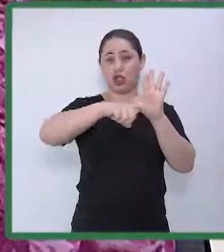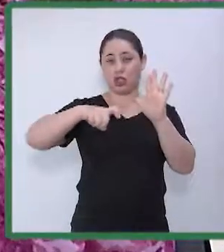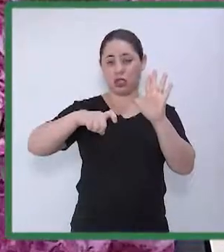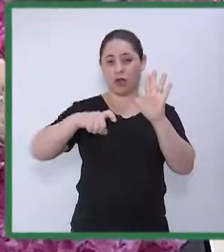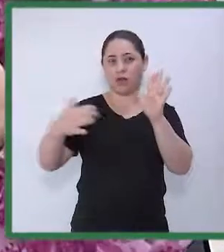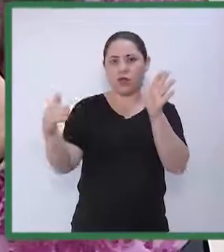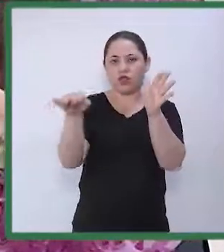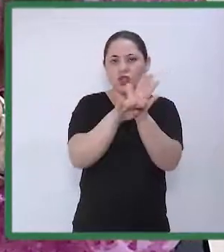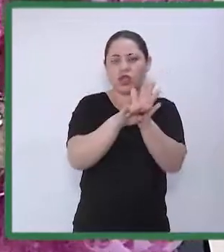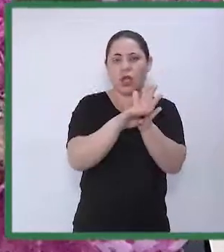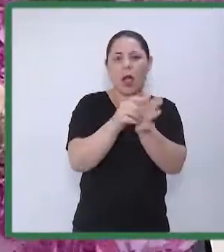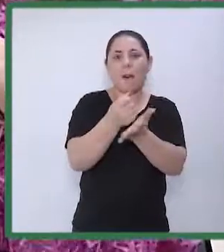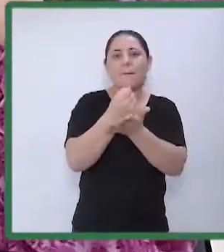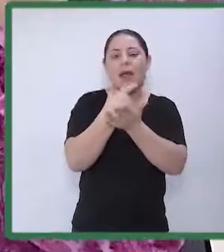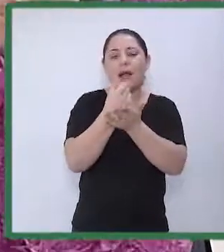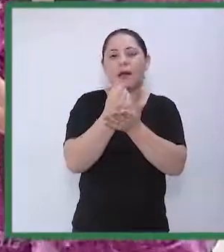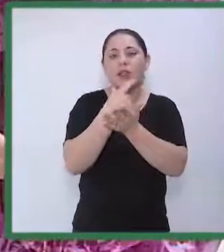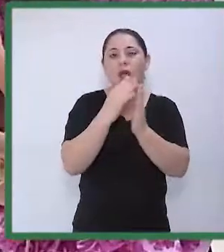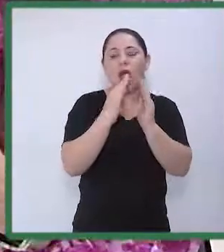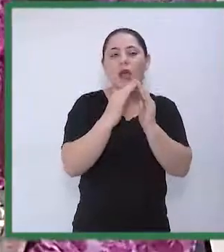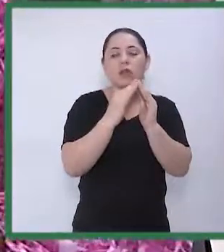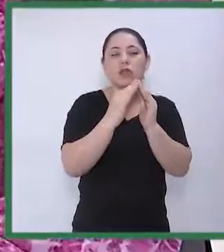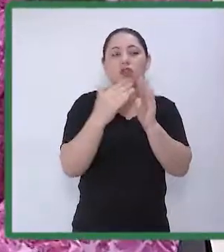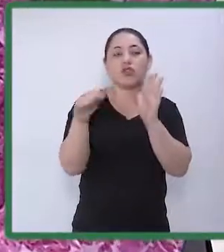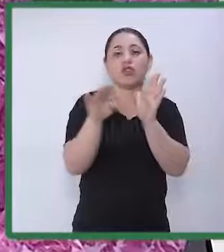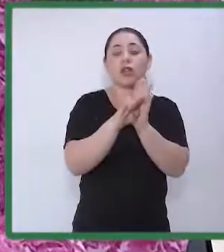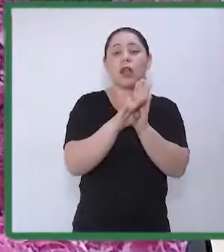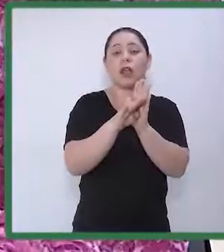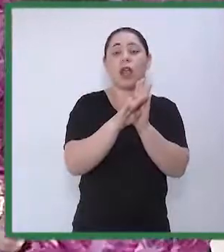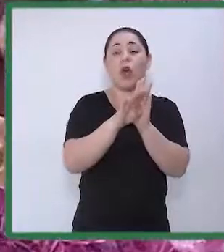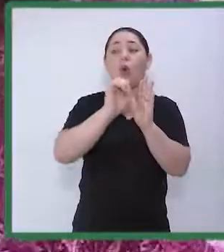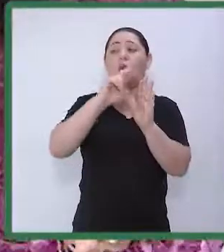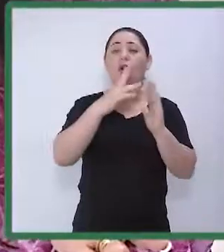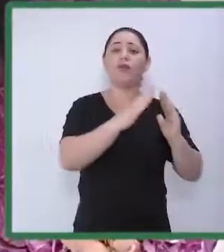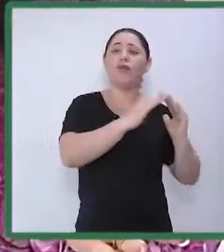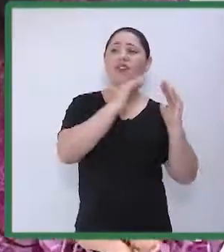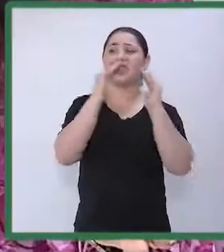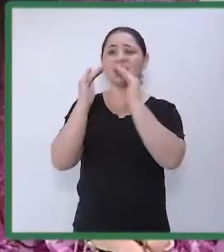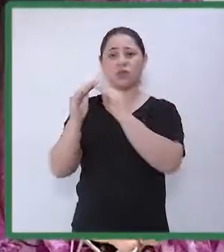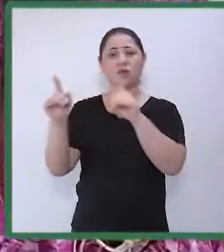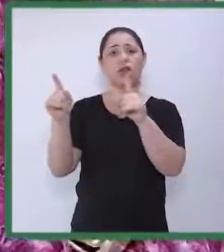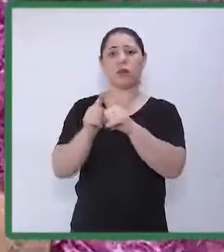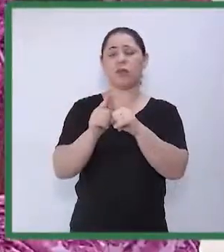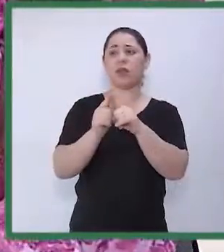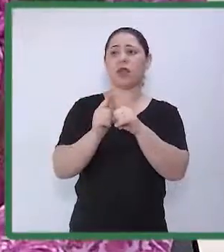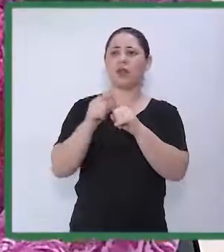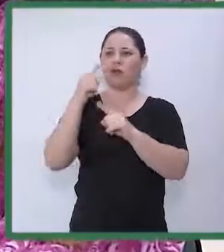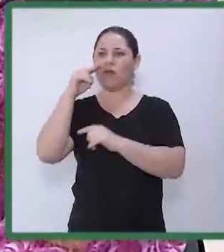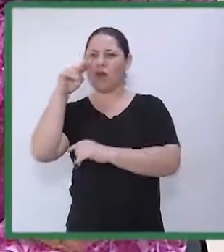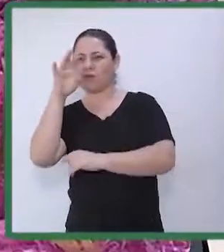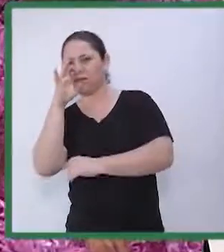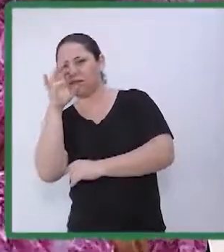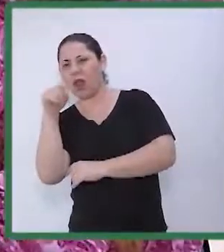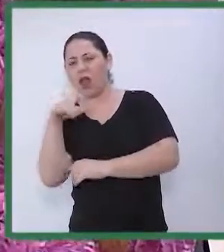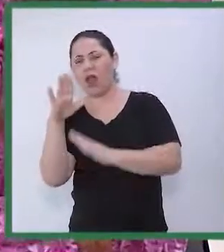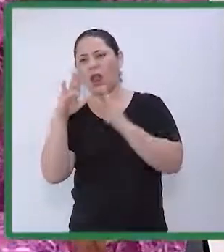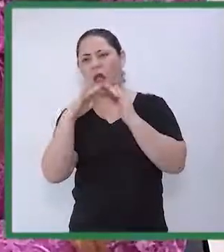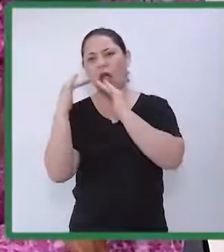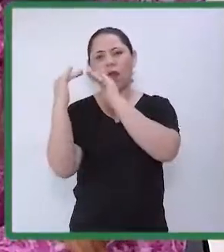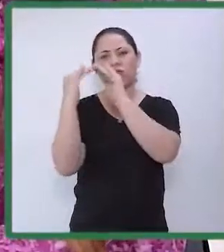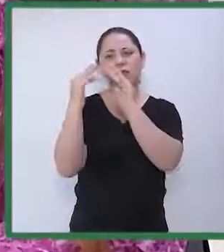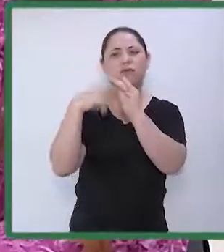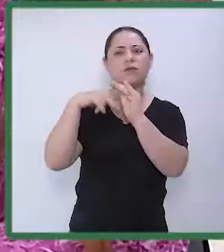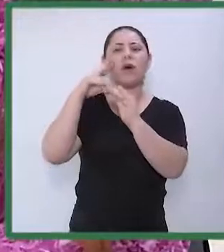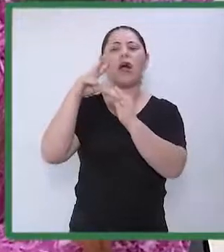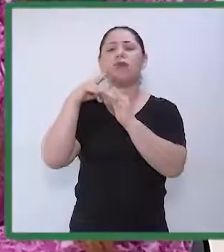vai chegar numa farmácia ou no supermercado até e no vai vizinho, não é? Até no vizinho, exatamente. Vai ver ela, às vezes, ali na frente de